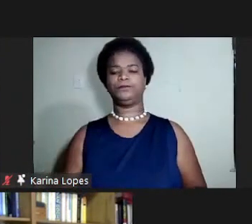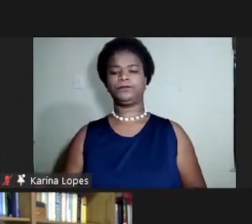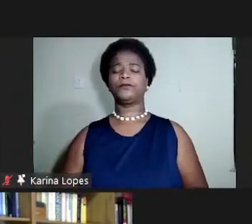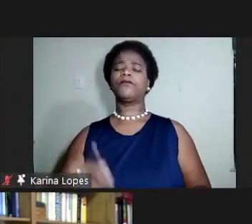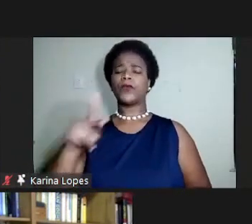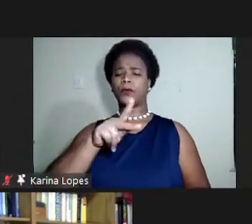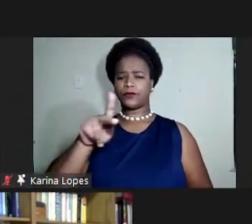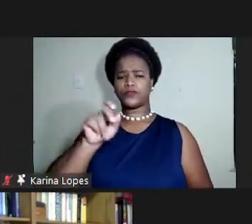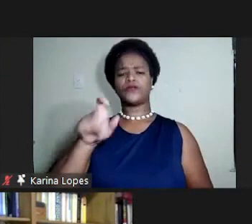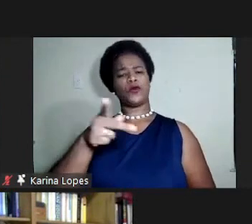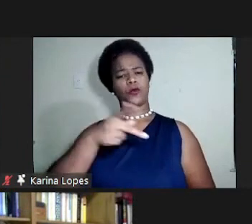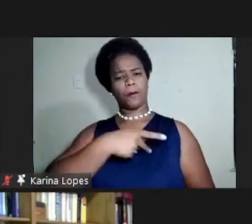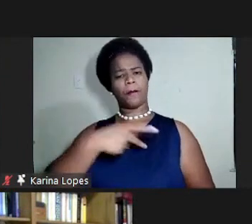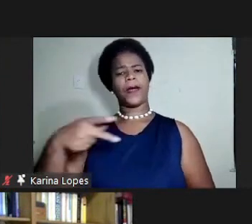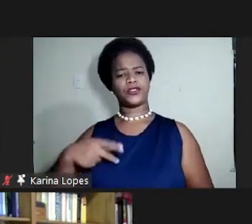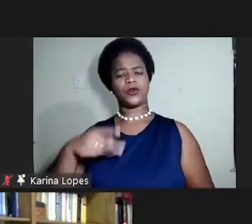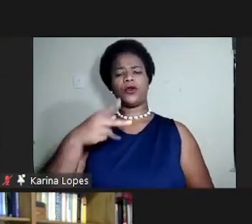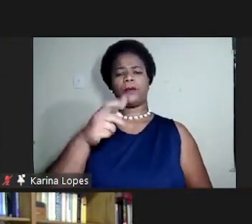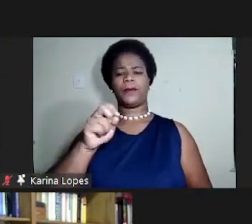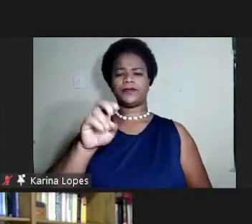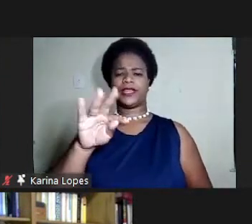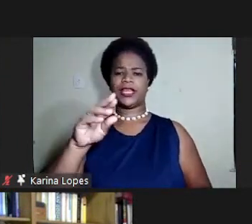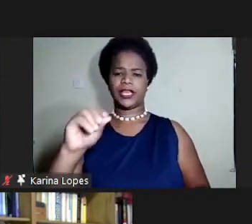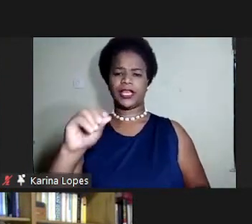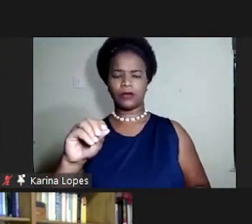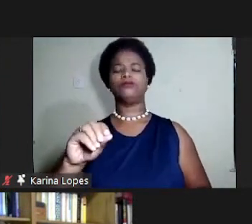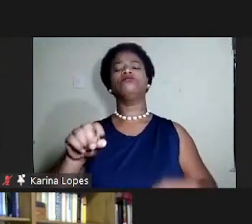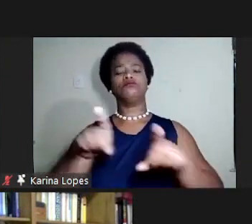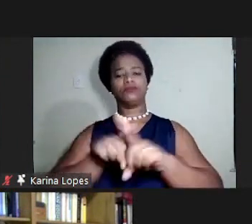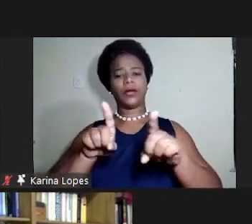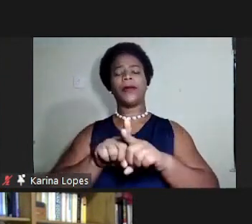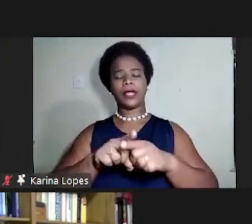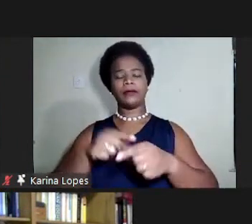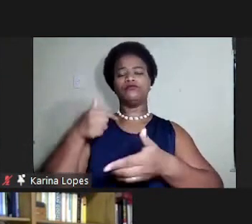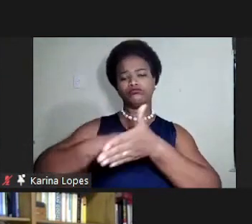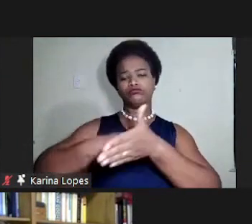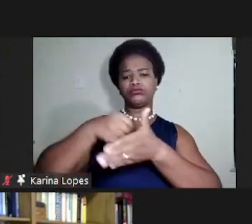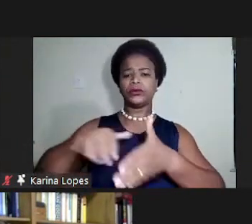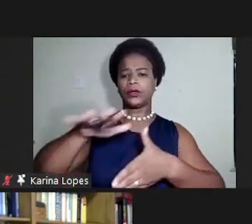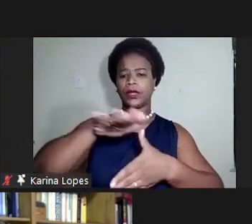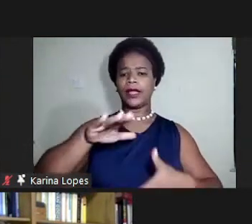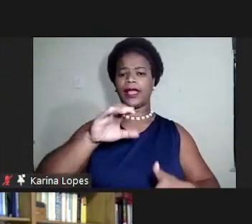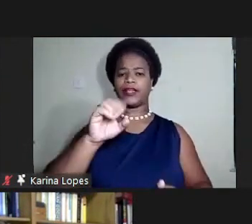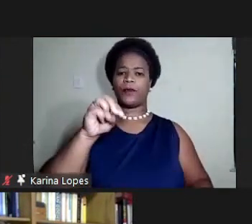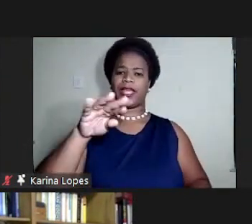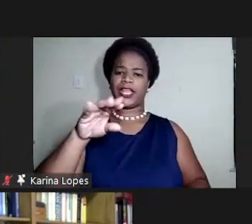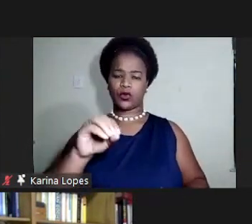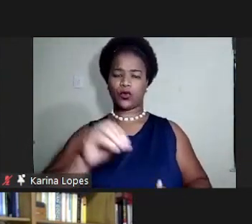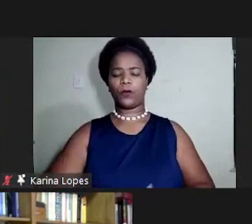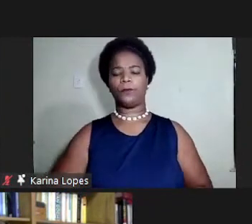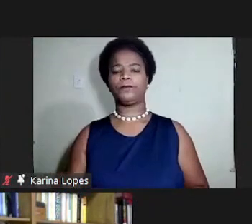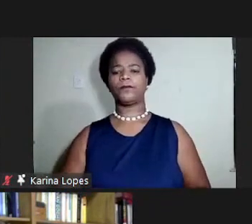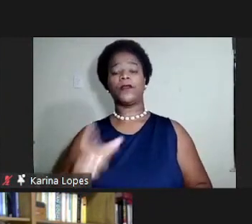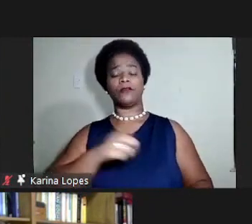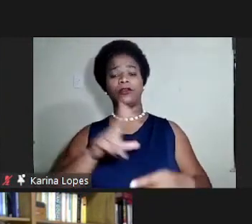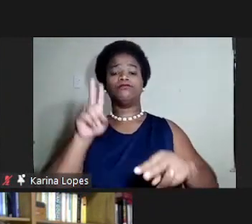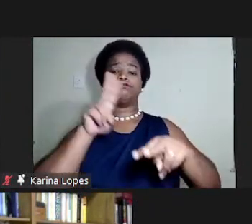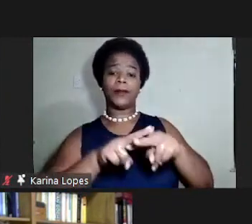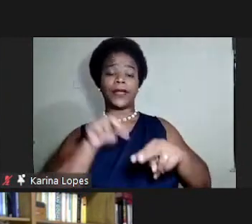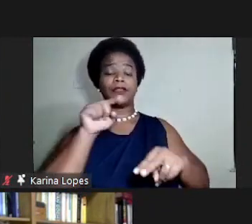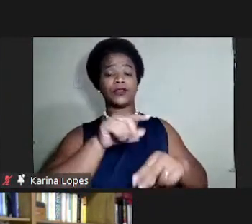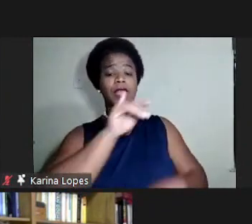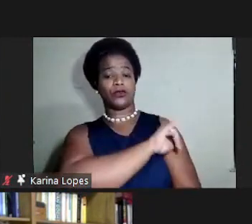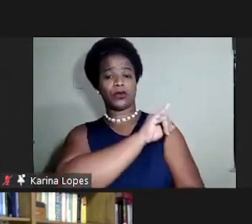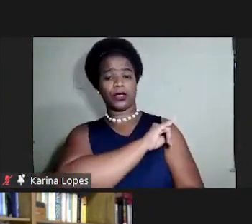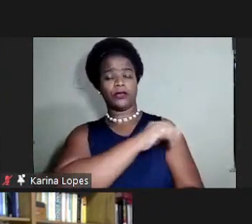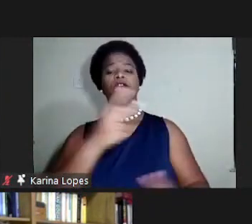e militante do movimento ecumênico. Falcão foi engaiolado no DOI-COD do Rio de Janeiro, onde sofreu tortura